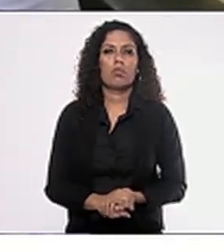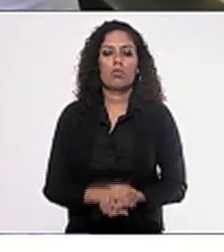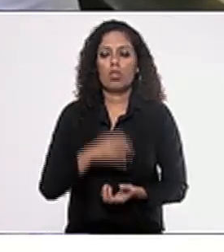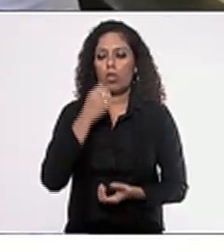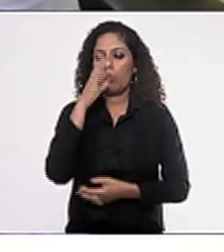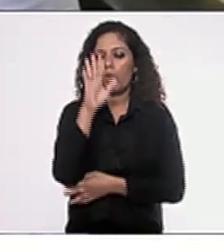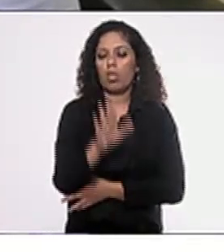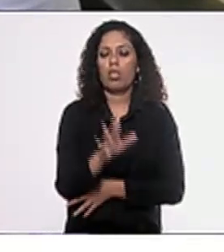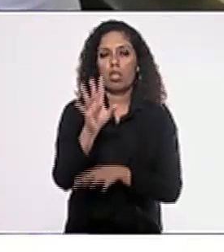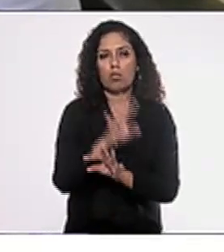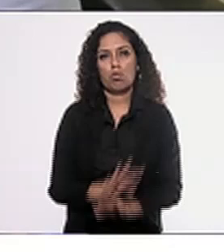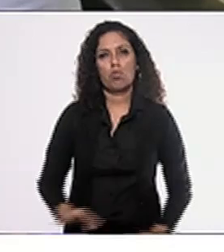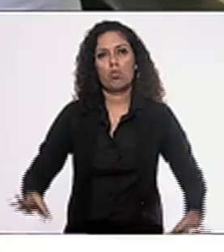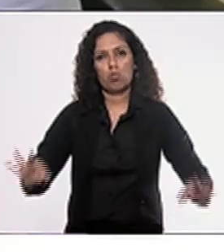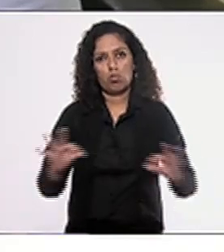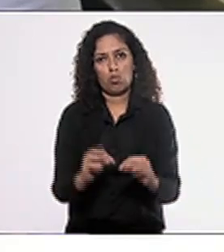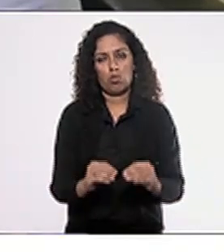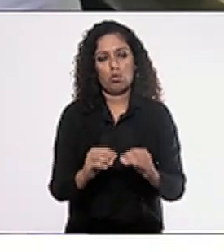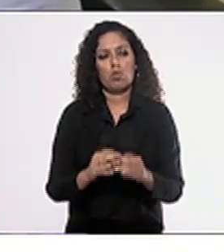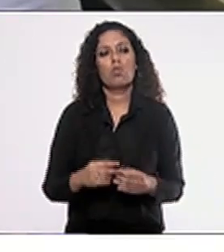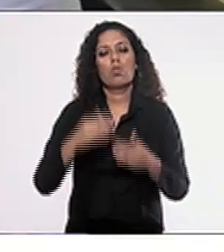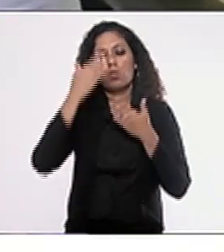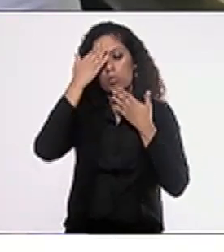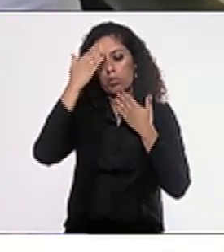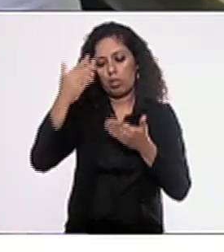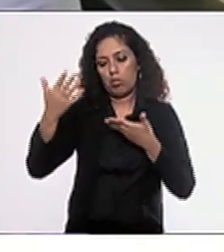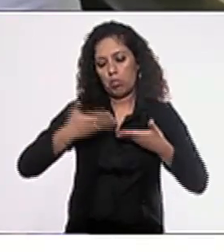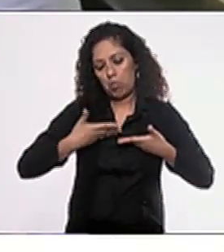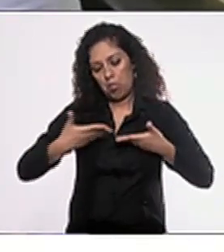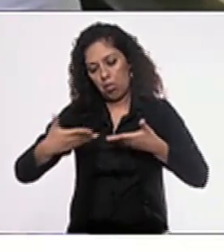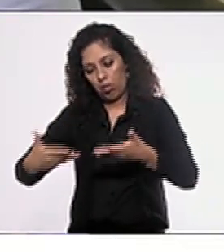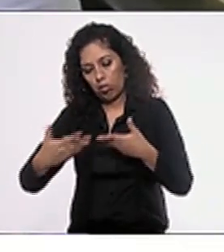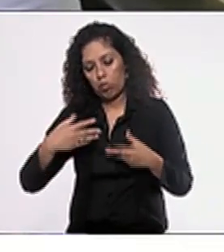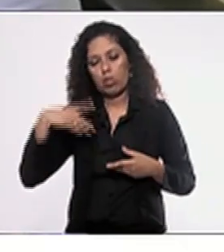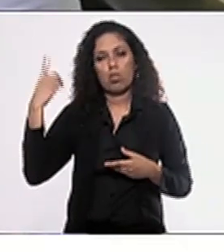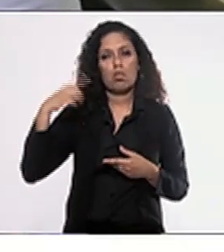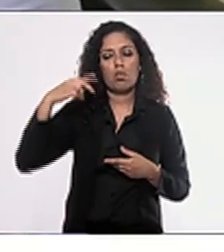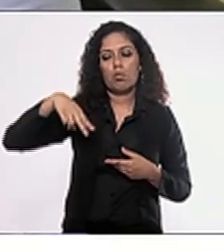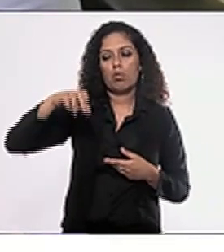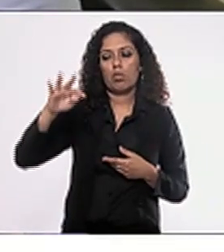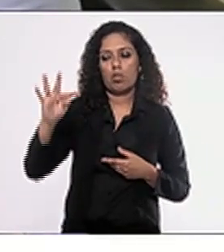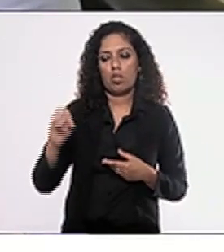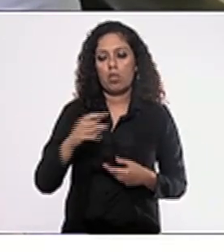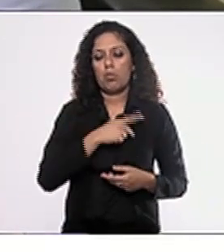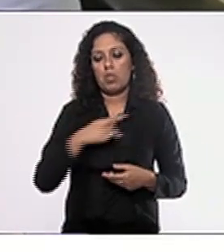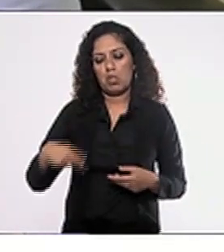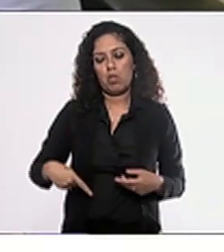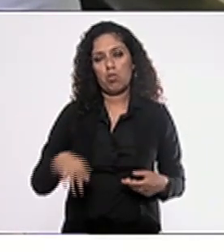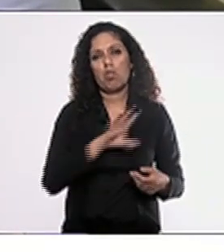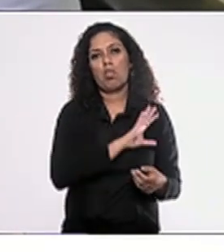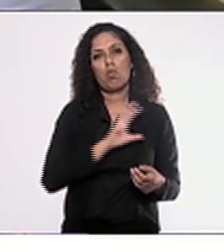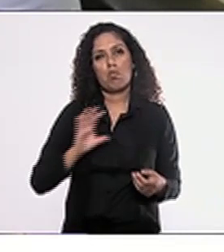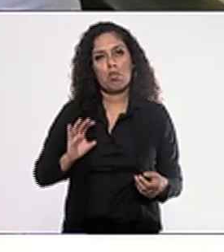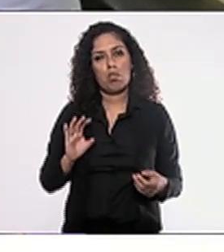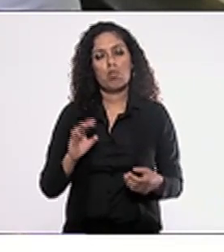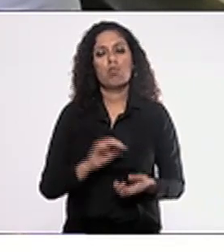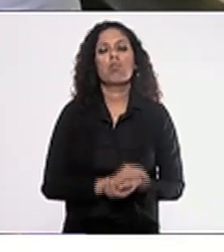Boa tarde a todos. Obrigado pelo convite, deputado Felipe Neto, presidente da CPI.